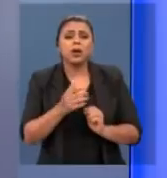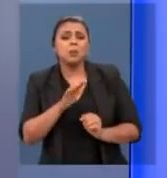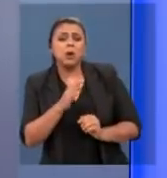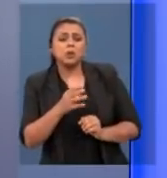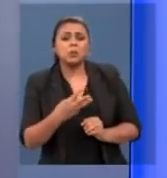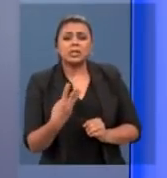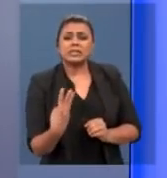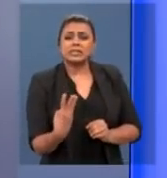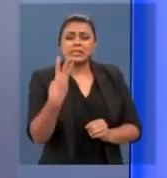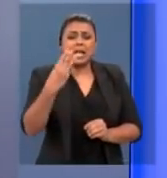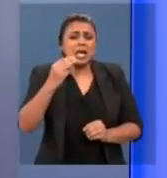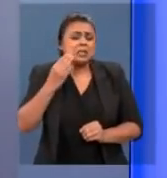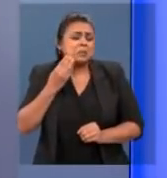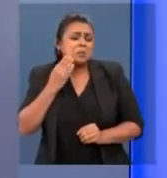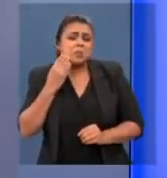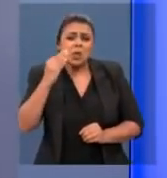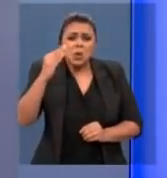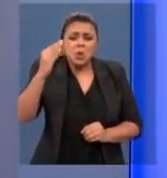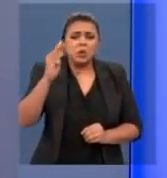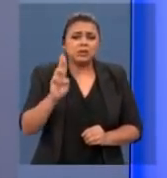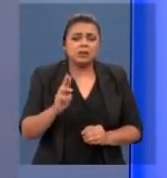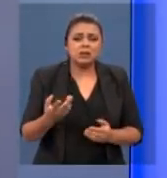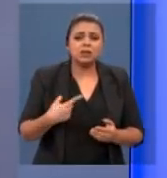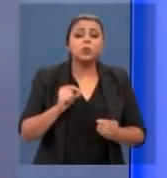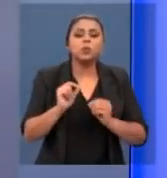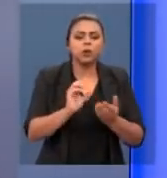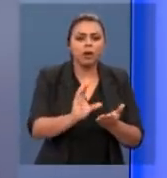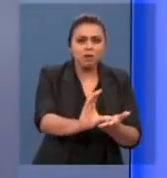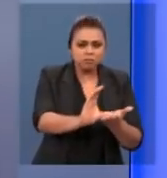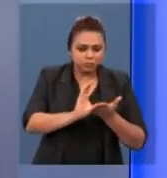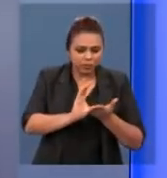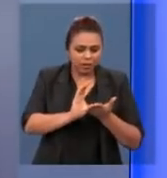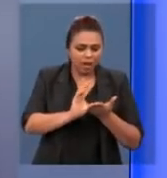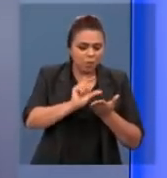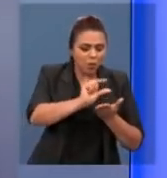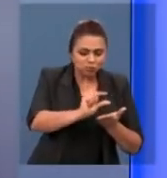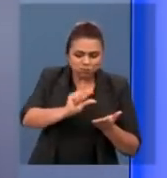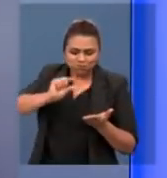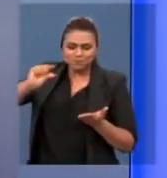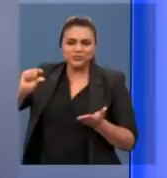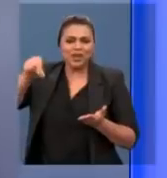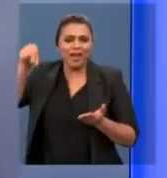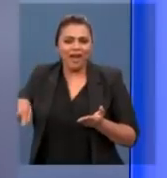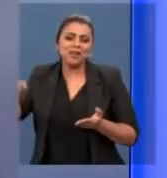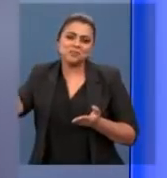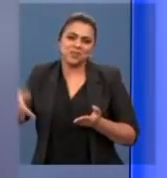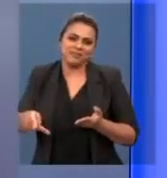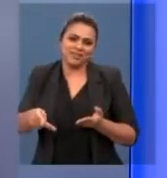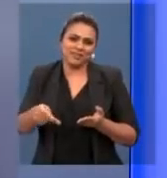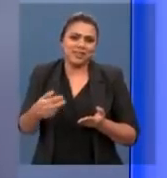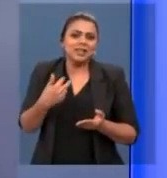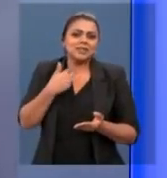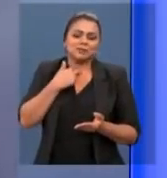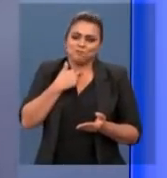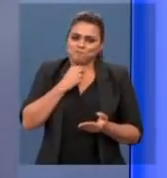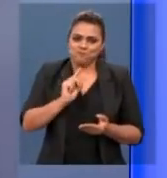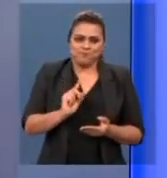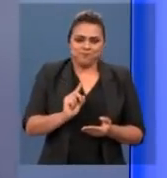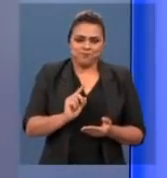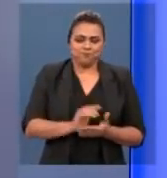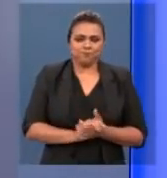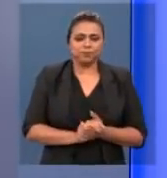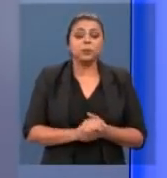do que 3 bilhões reais transferindo dinheiro da educação para cobrir o déficit da previdência isso não vamos permitir que se faça